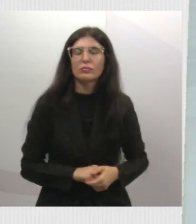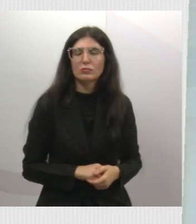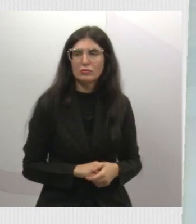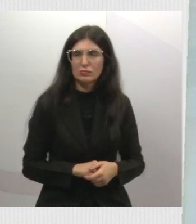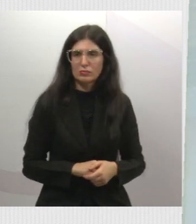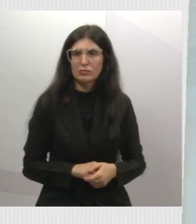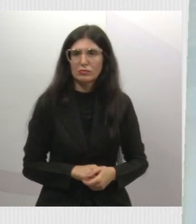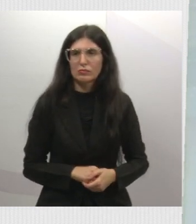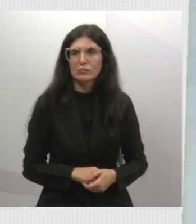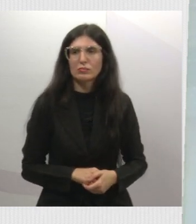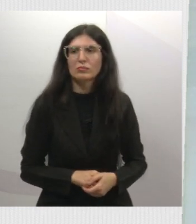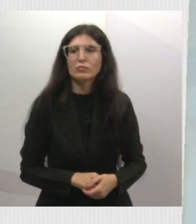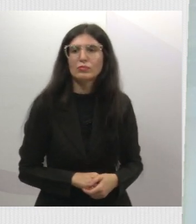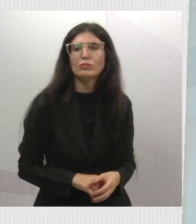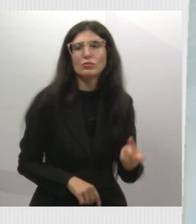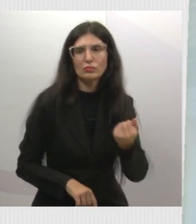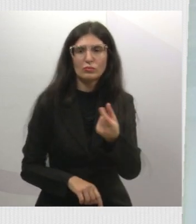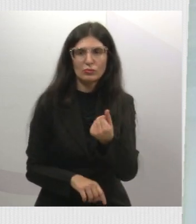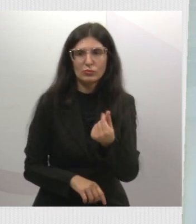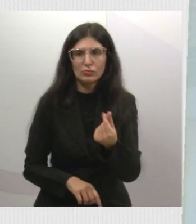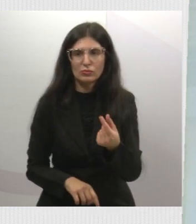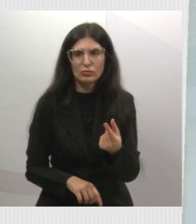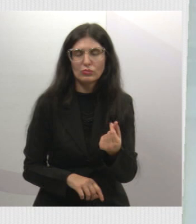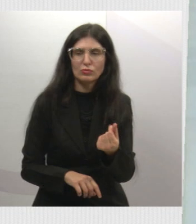Transferência de capital,